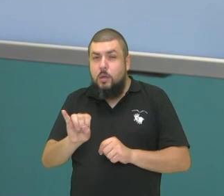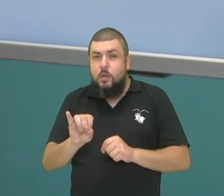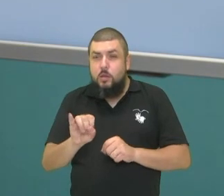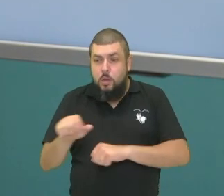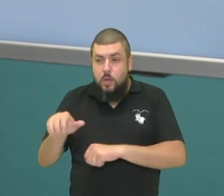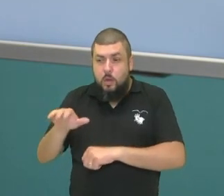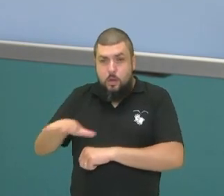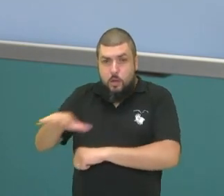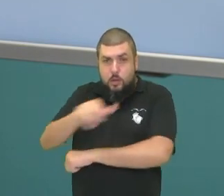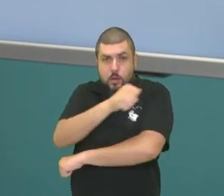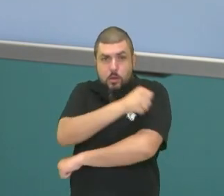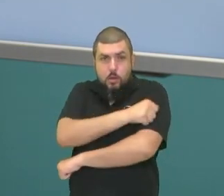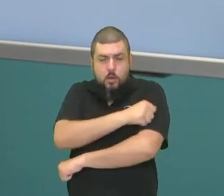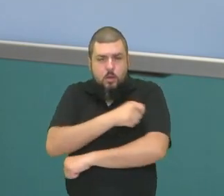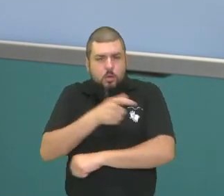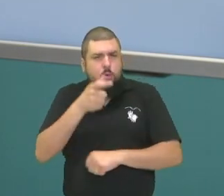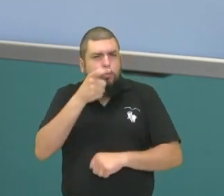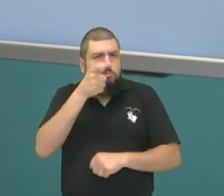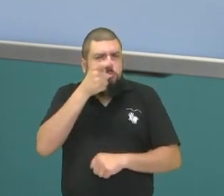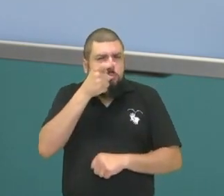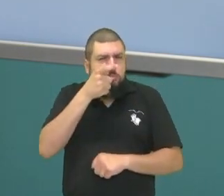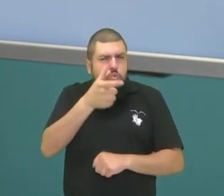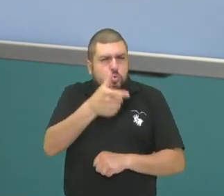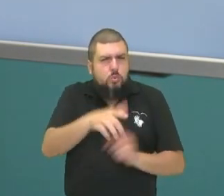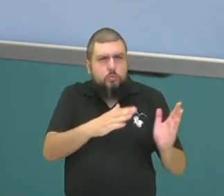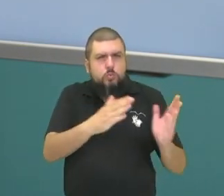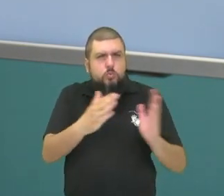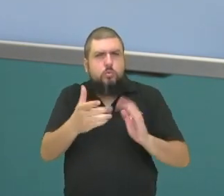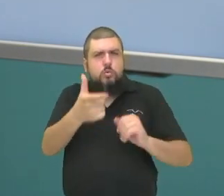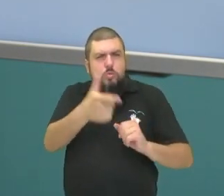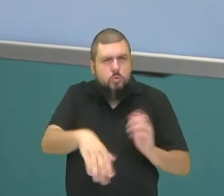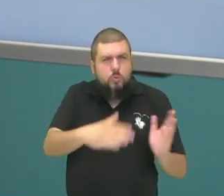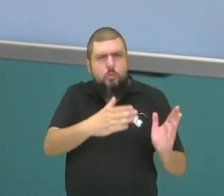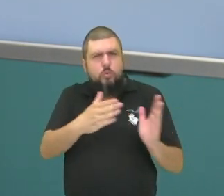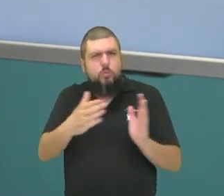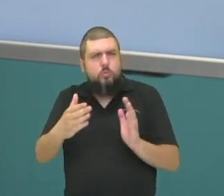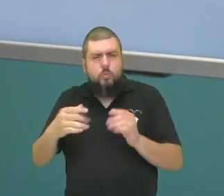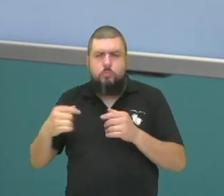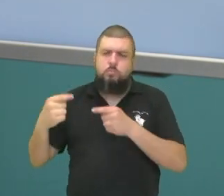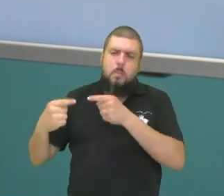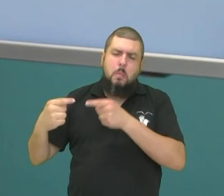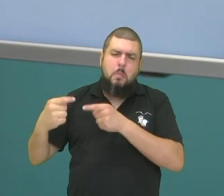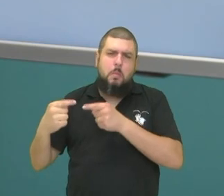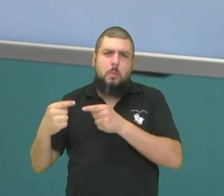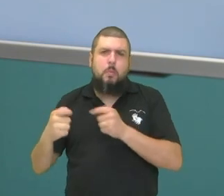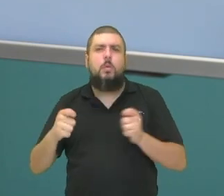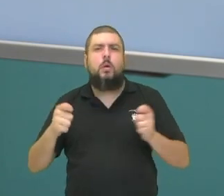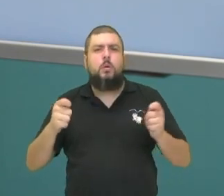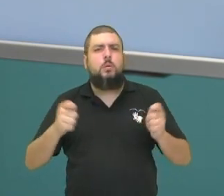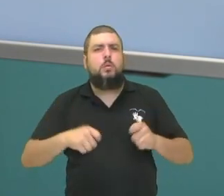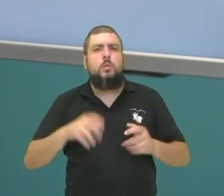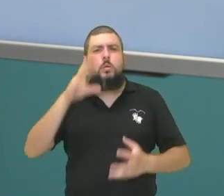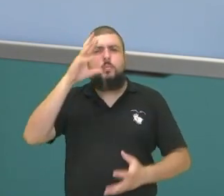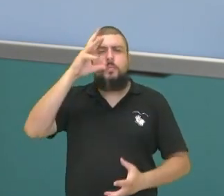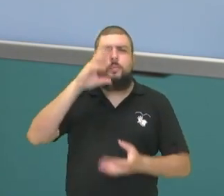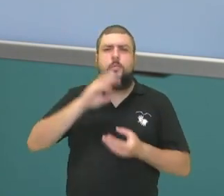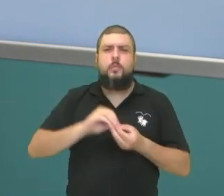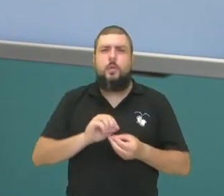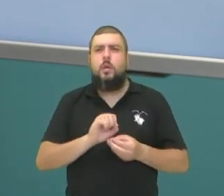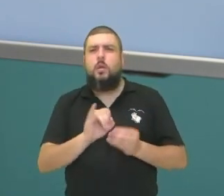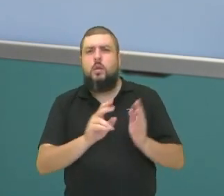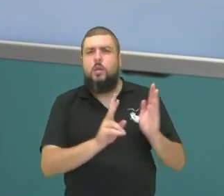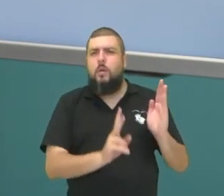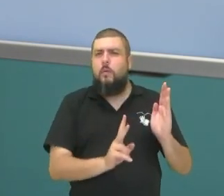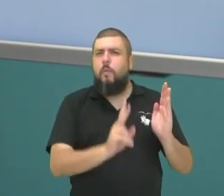vista várias vezes, com pausa e ainda uma discussão, pode-se chegar a alguma conclusão se o vídeo teve algum corte, teve a